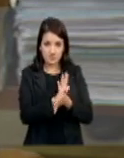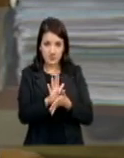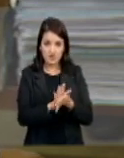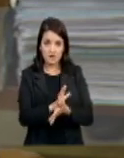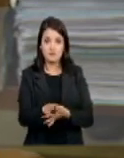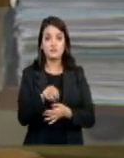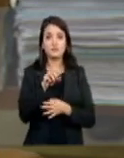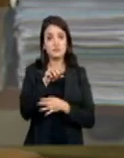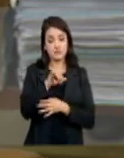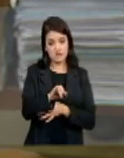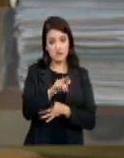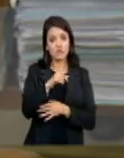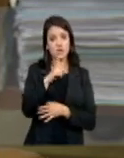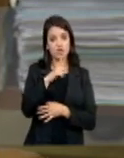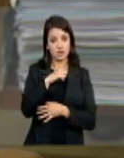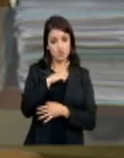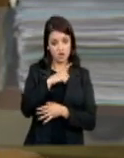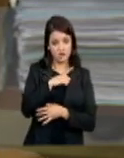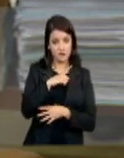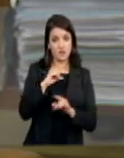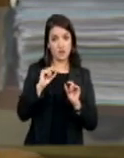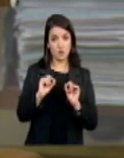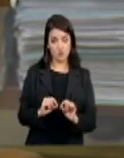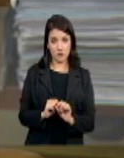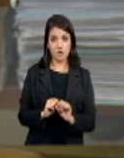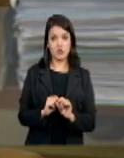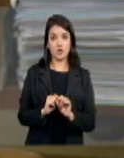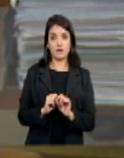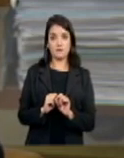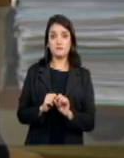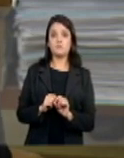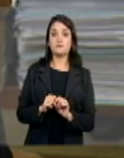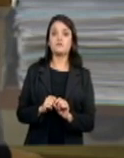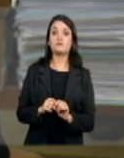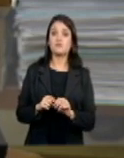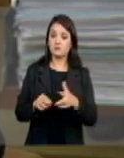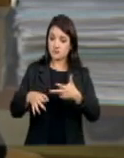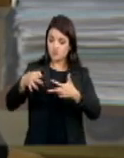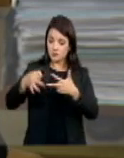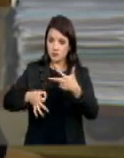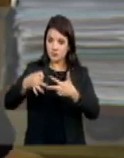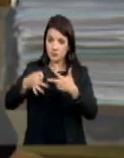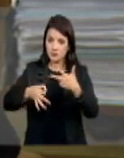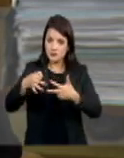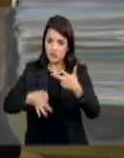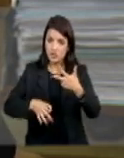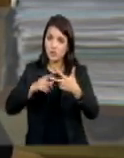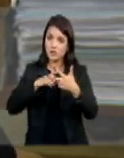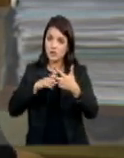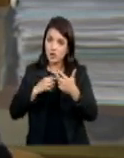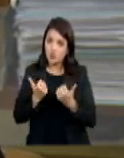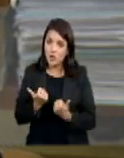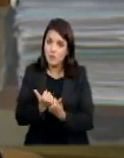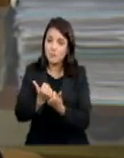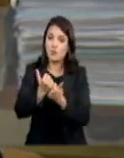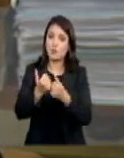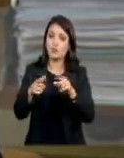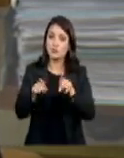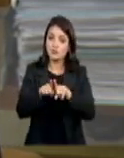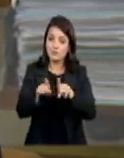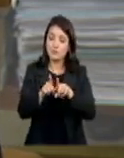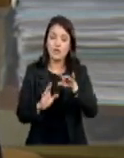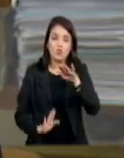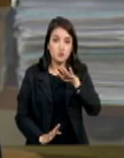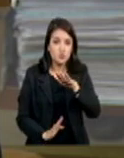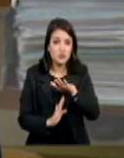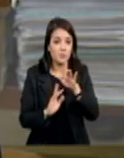reconhecer aos órgãos do poder judiciário com o fundamento e apoio dos estritos limites de